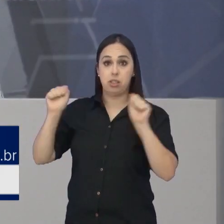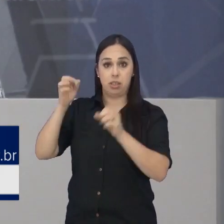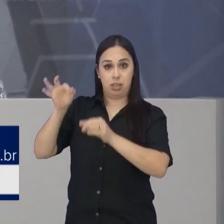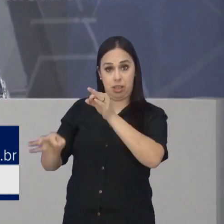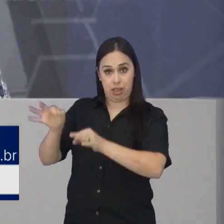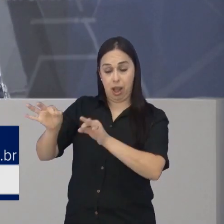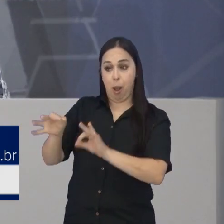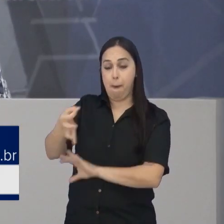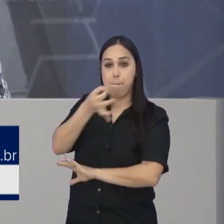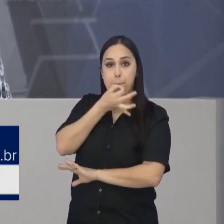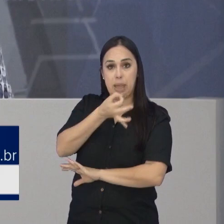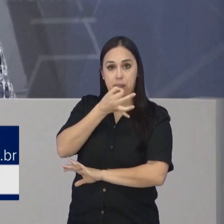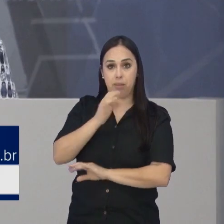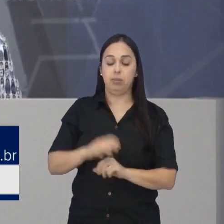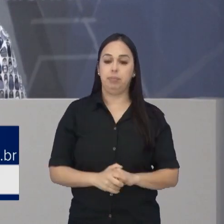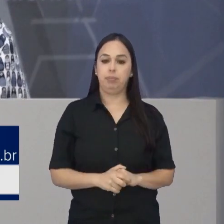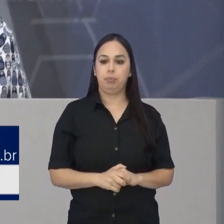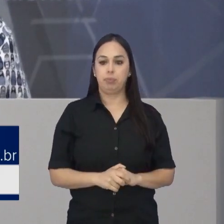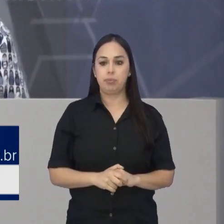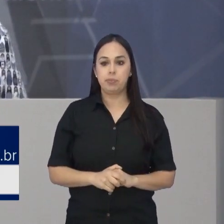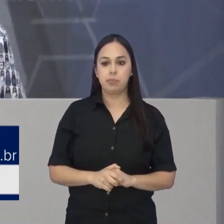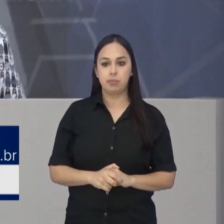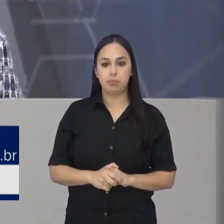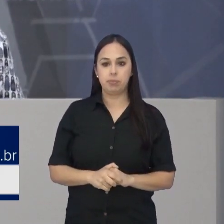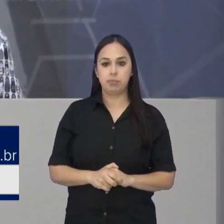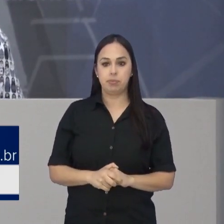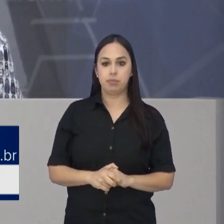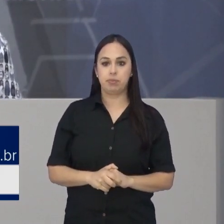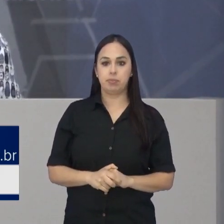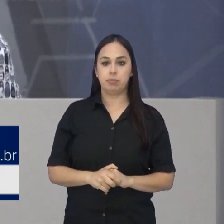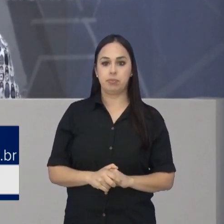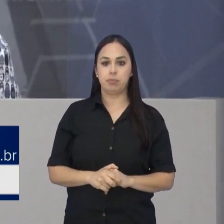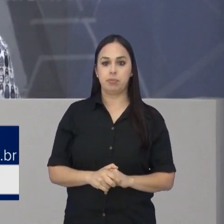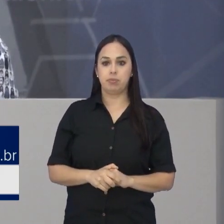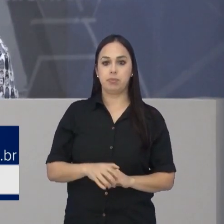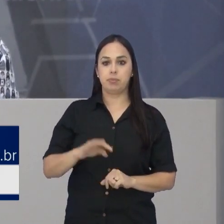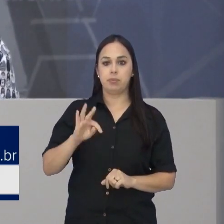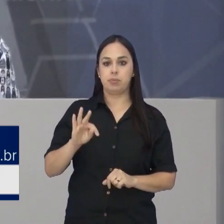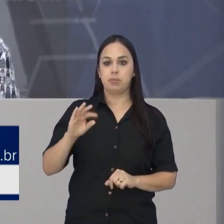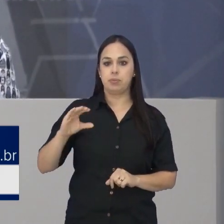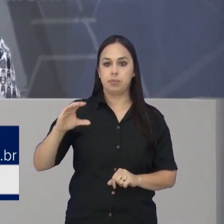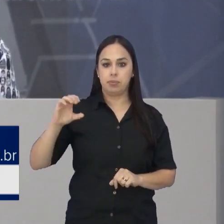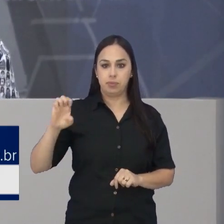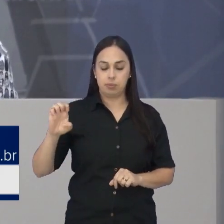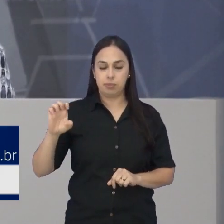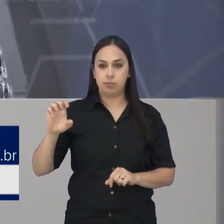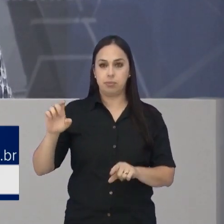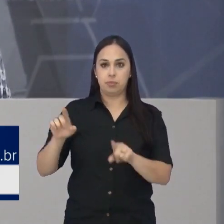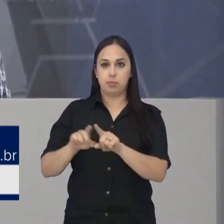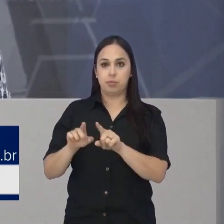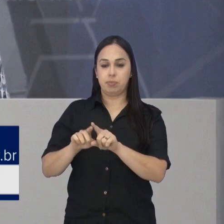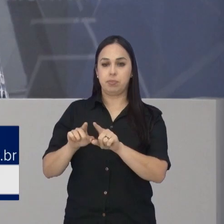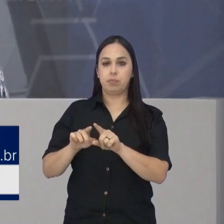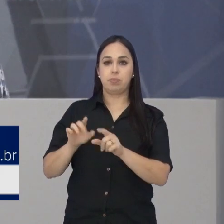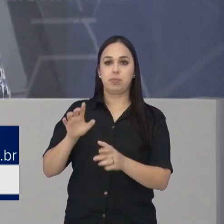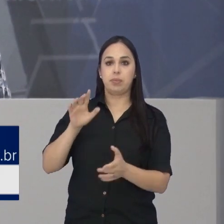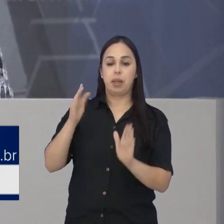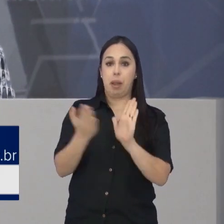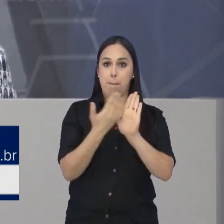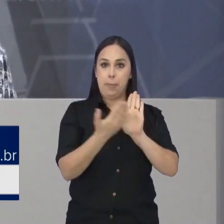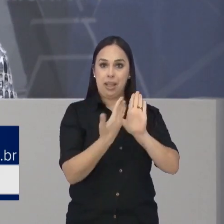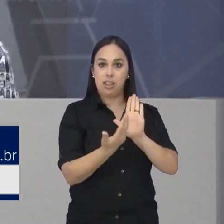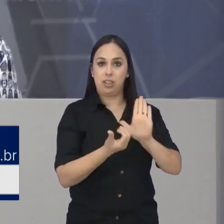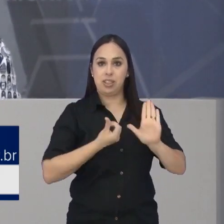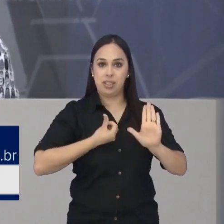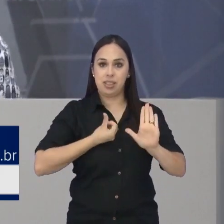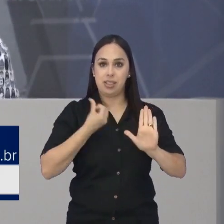jurídica no projeto. O Tribunal de Contas, na página 6,